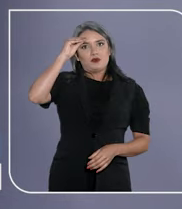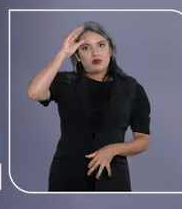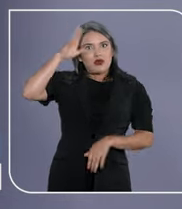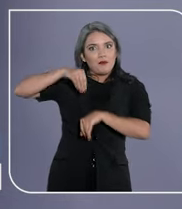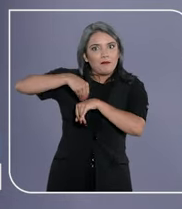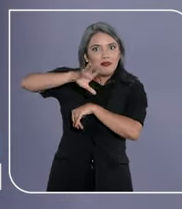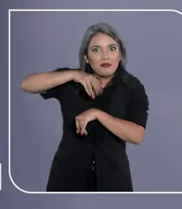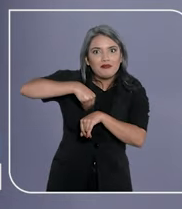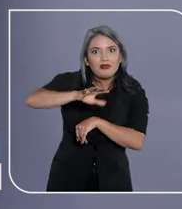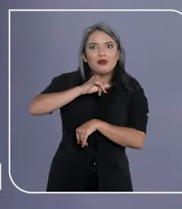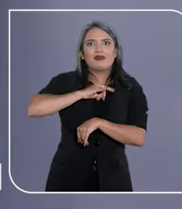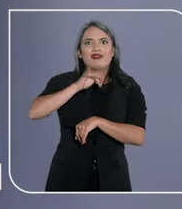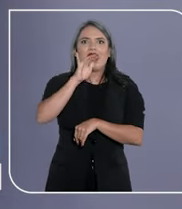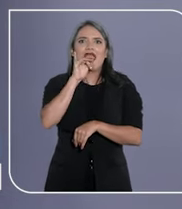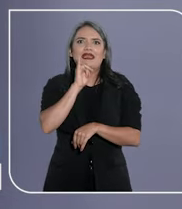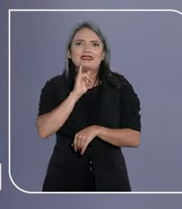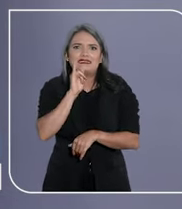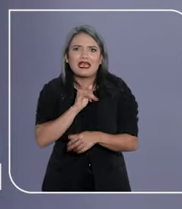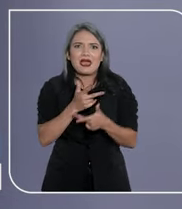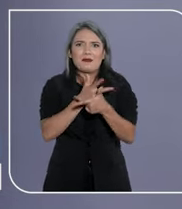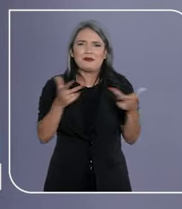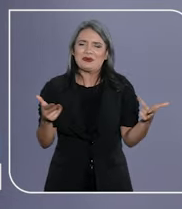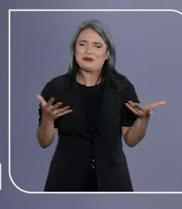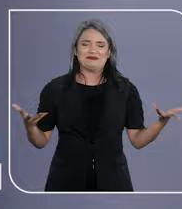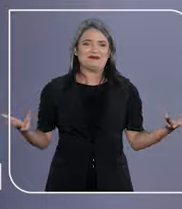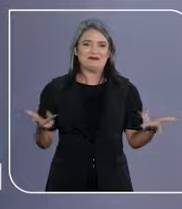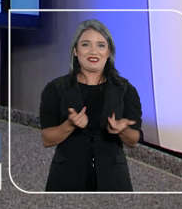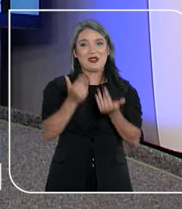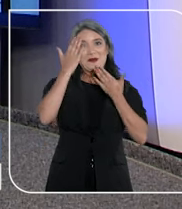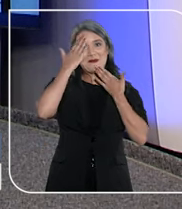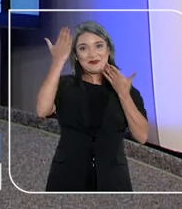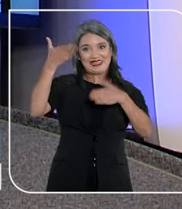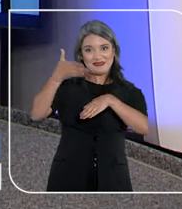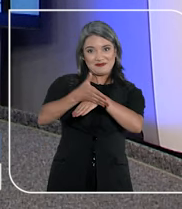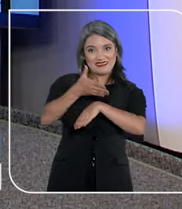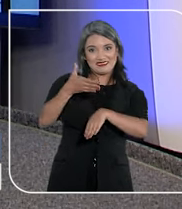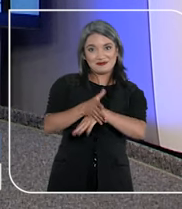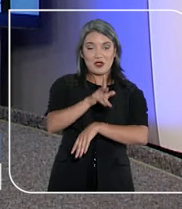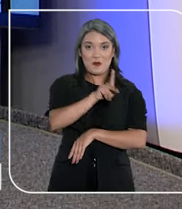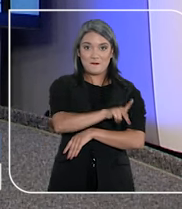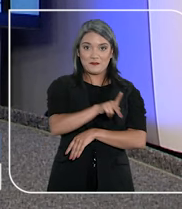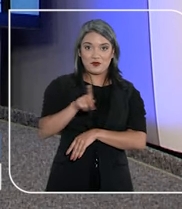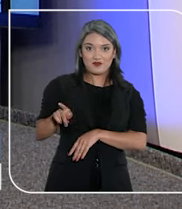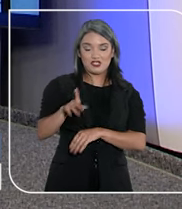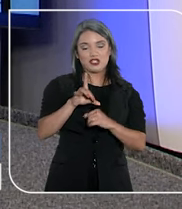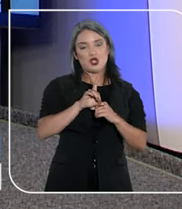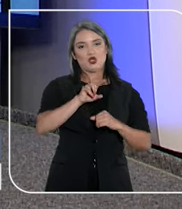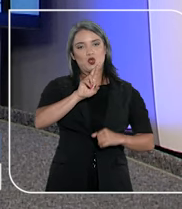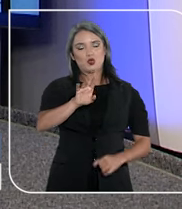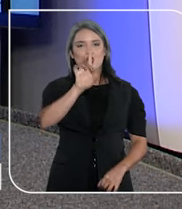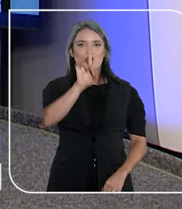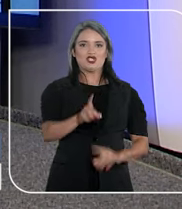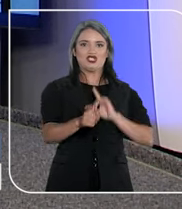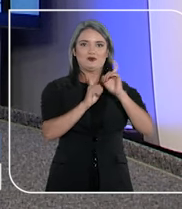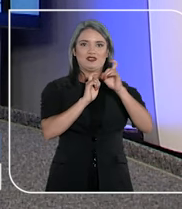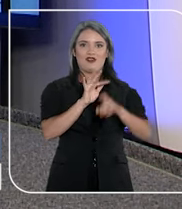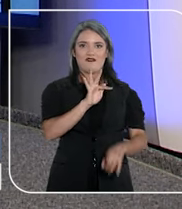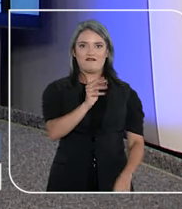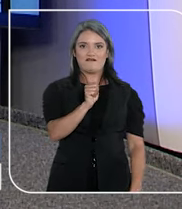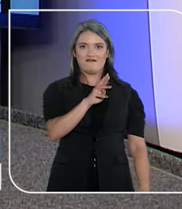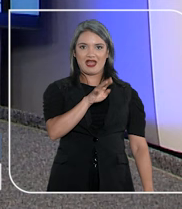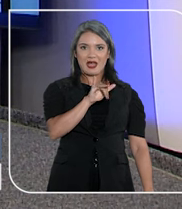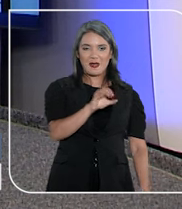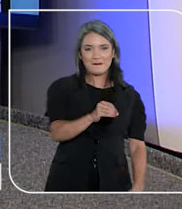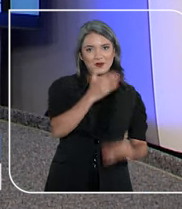didática, com exemplos, enfim. Só tenho a agradecer a participação do professor e doutor em Direito Administrativo, Fábio Lins.